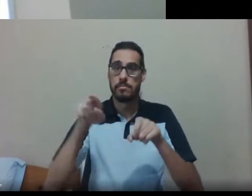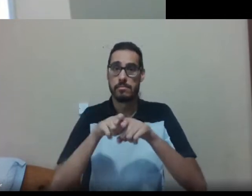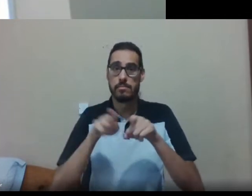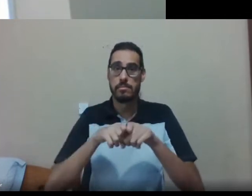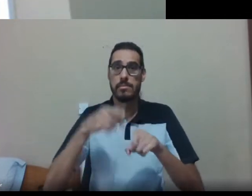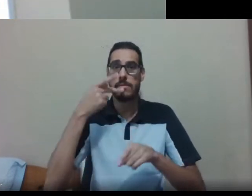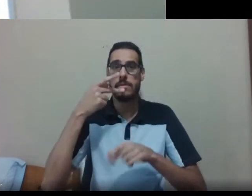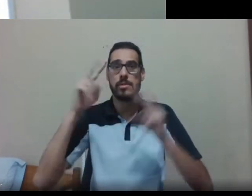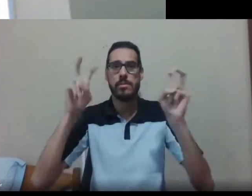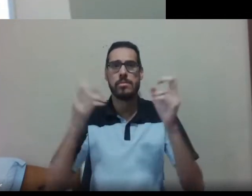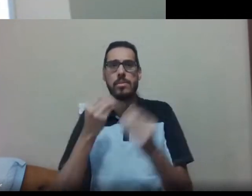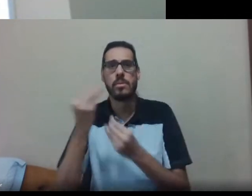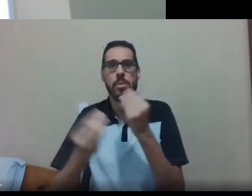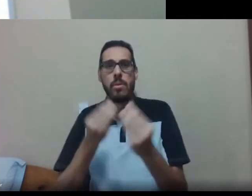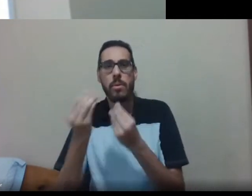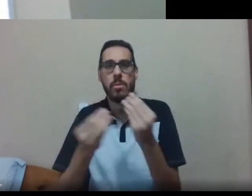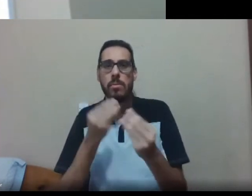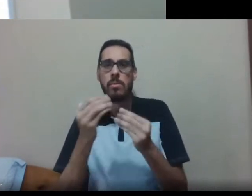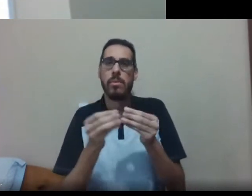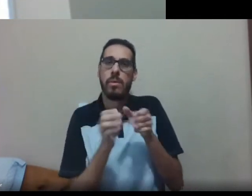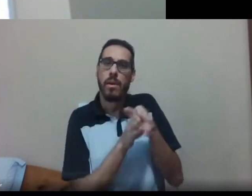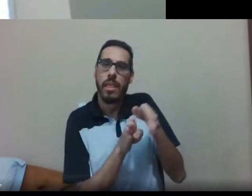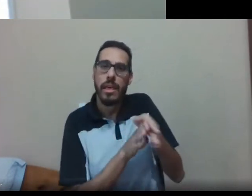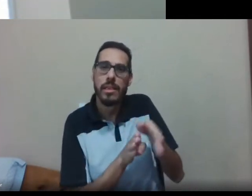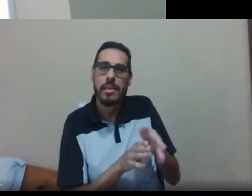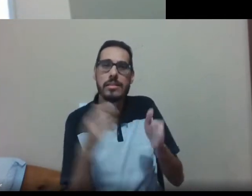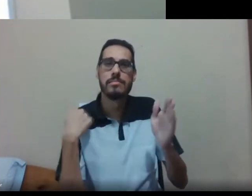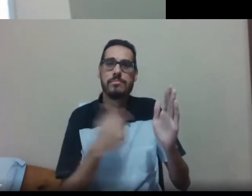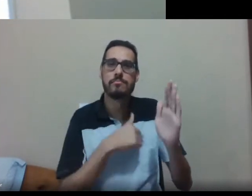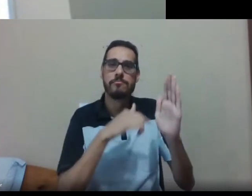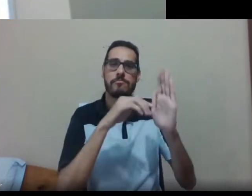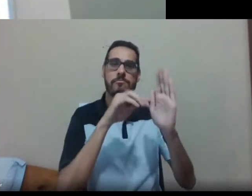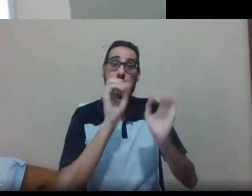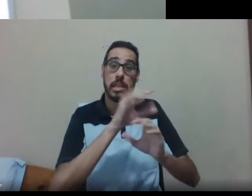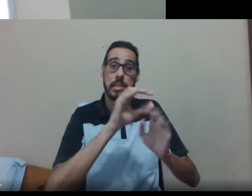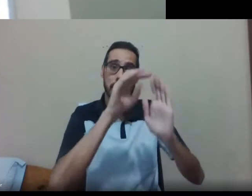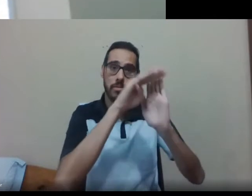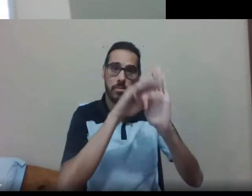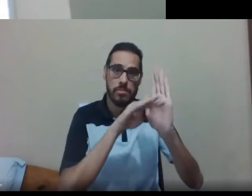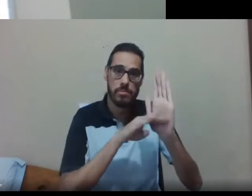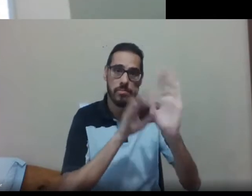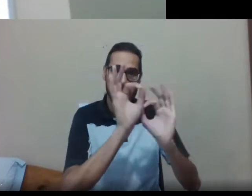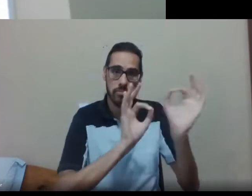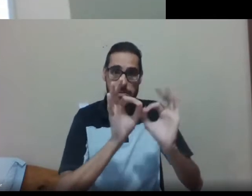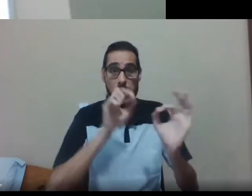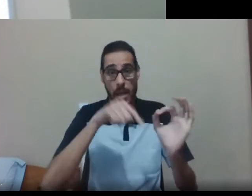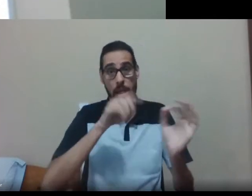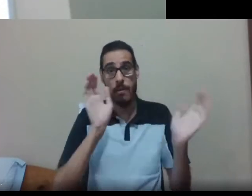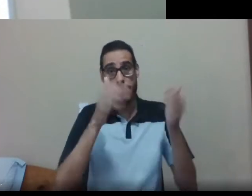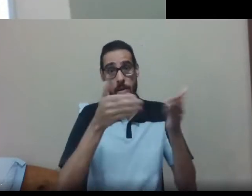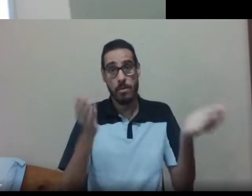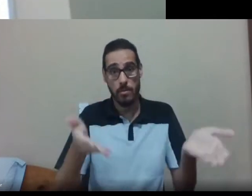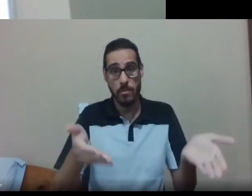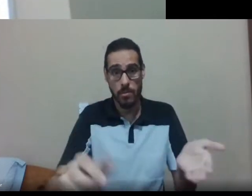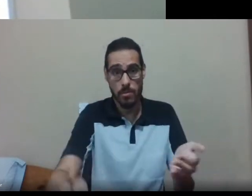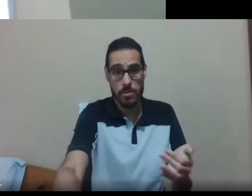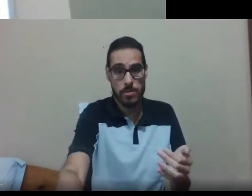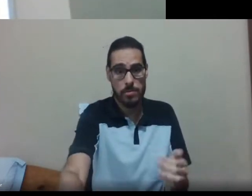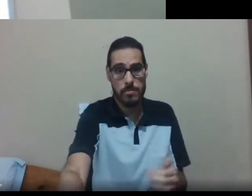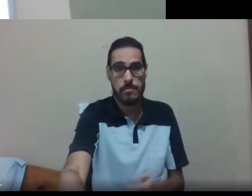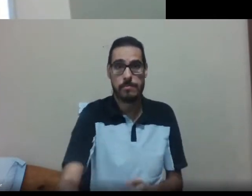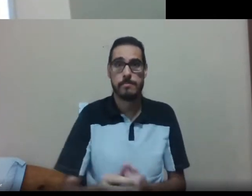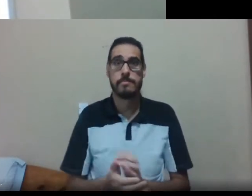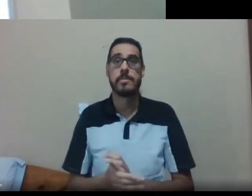hoje. A Esther vai estar fazendo uma apresentação para vocês desse documento que vocês receberam